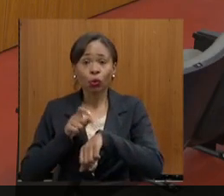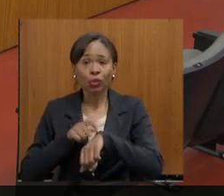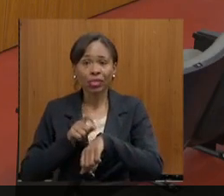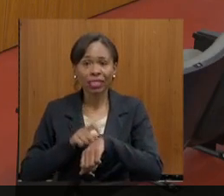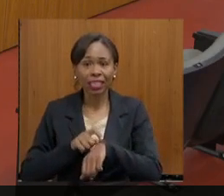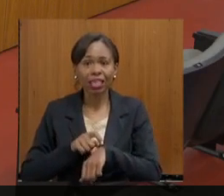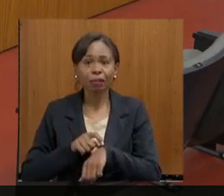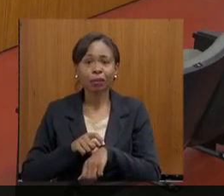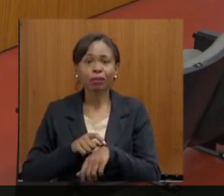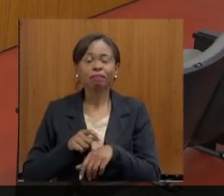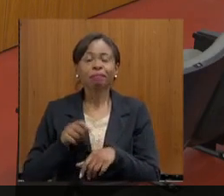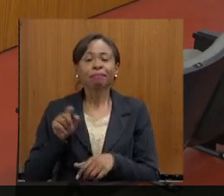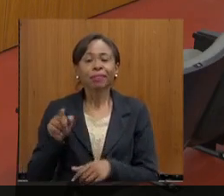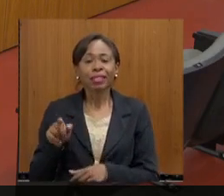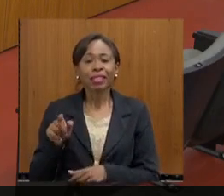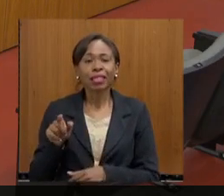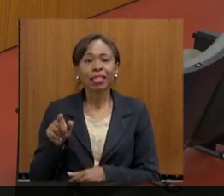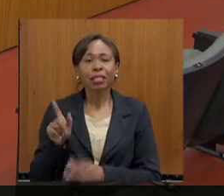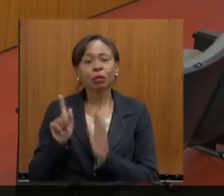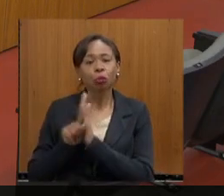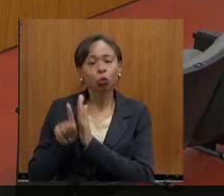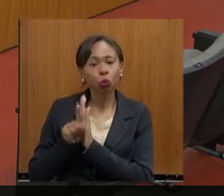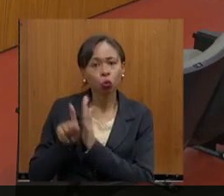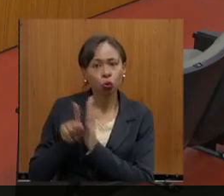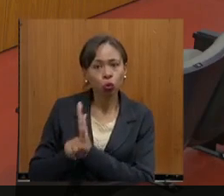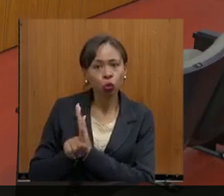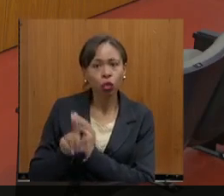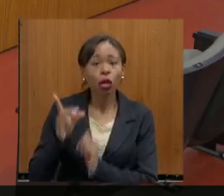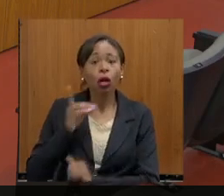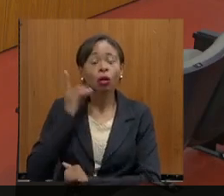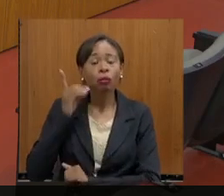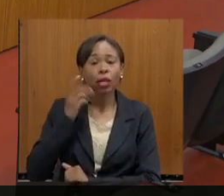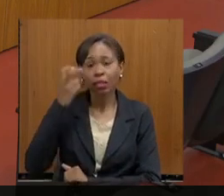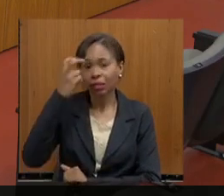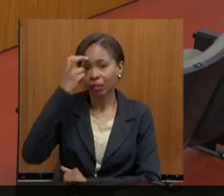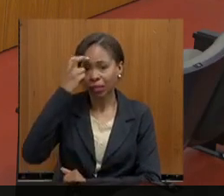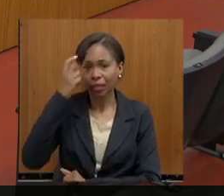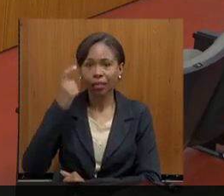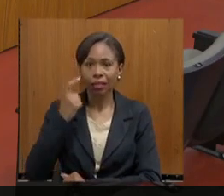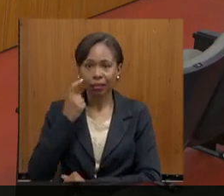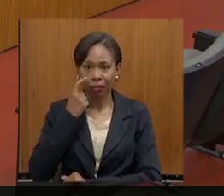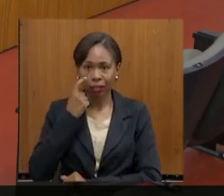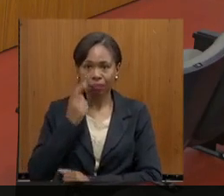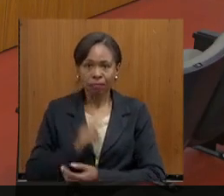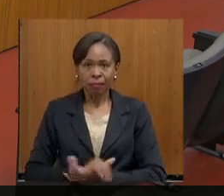agora para as suas considerações e questionamentos ao Deputado Zé Guilherme